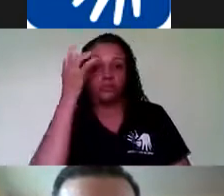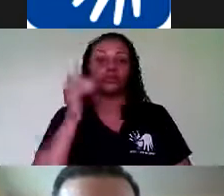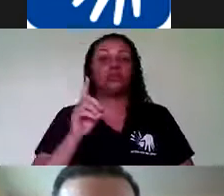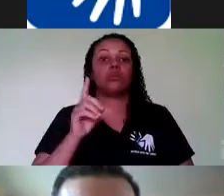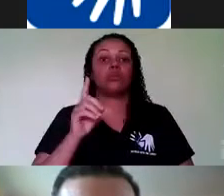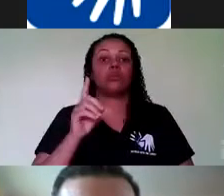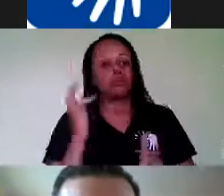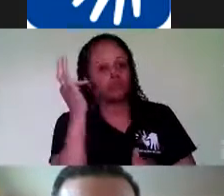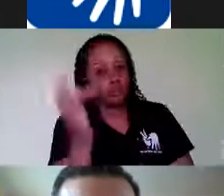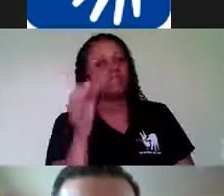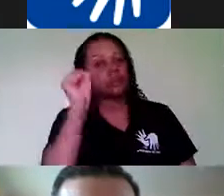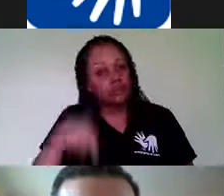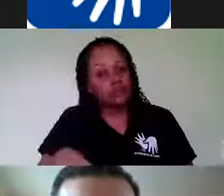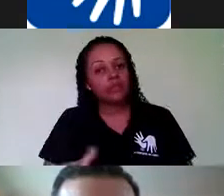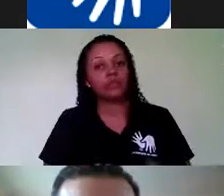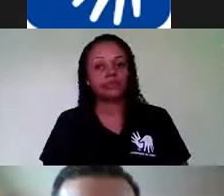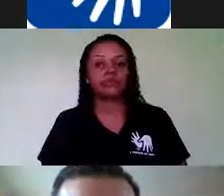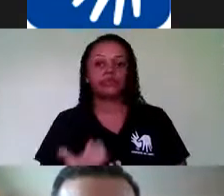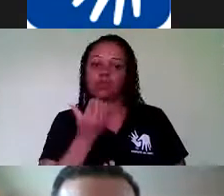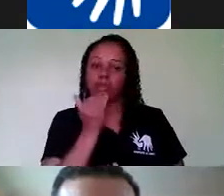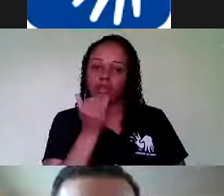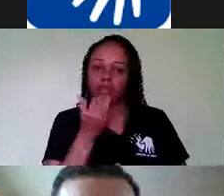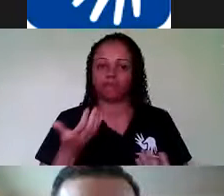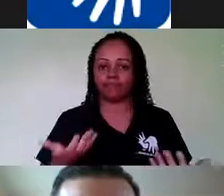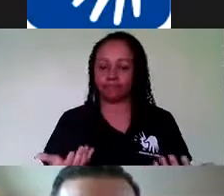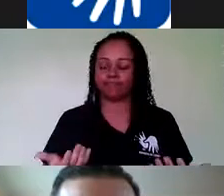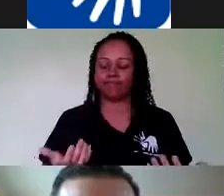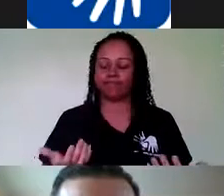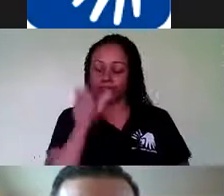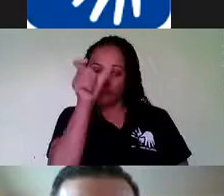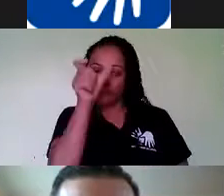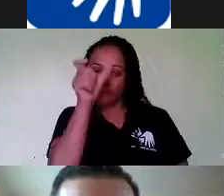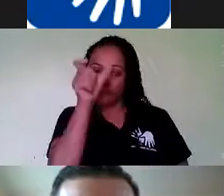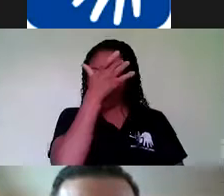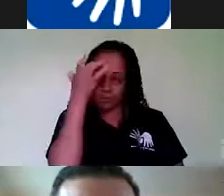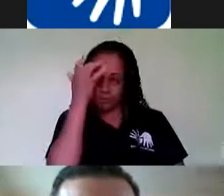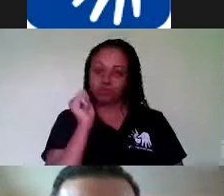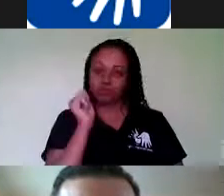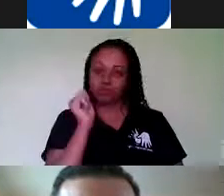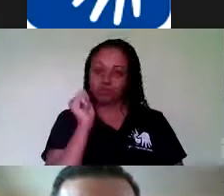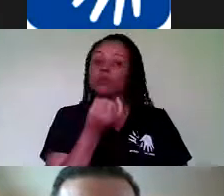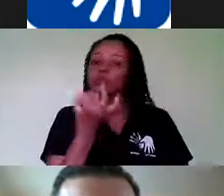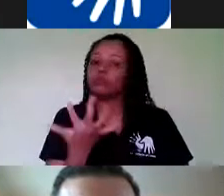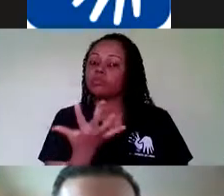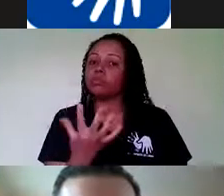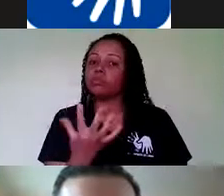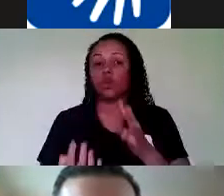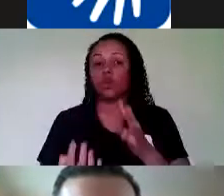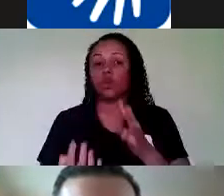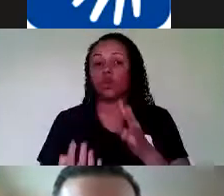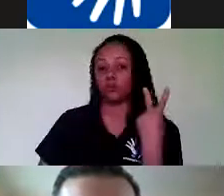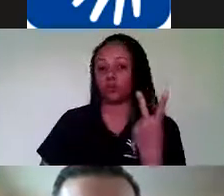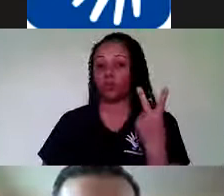incapacidade. E essas pessoas, a gente coloca em proporção, eu conheci duas, mas a Covid